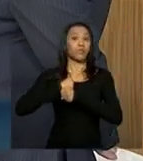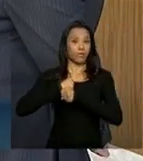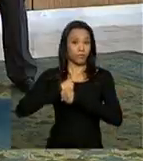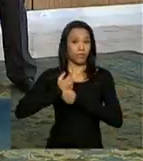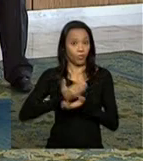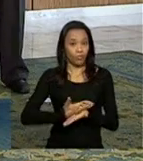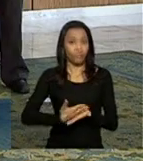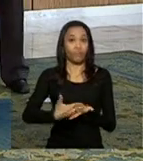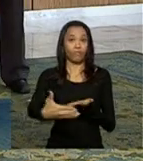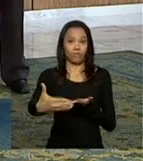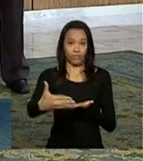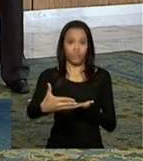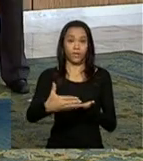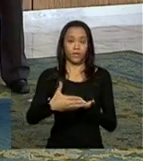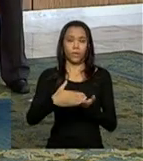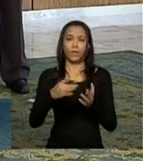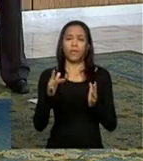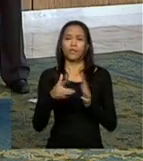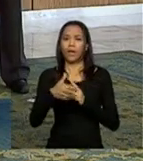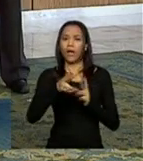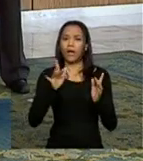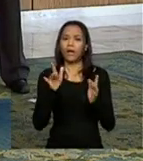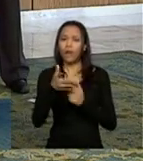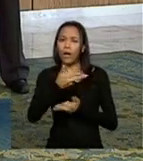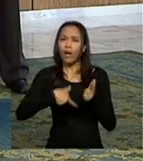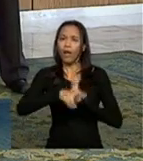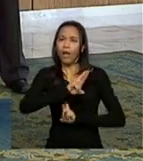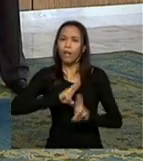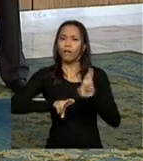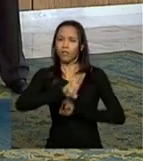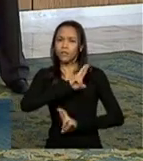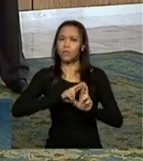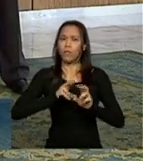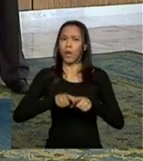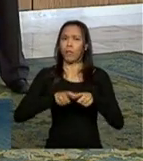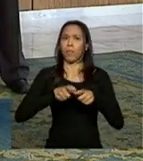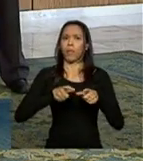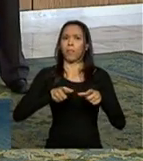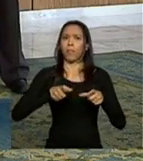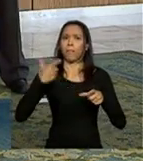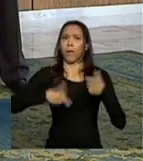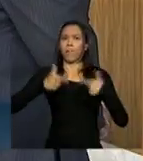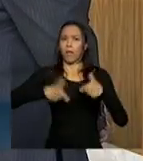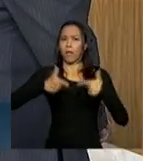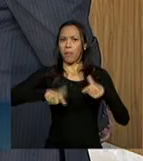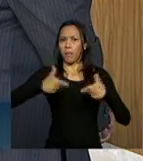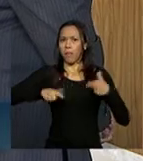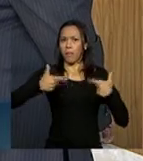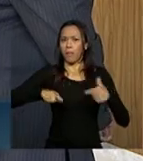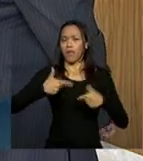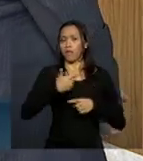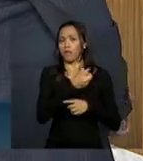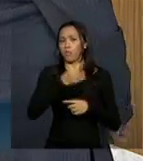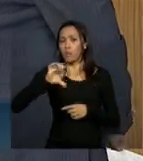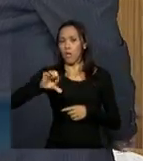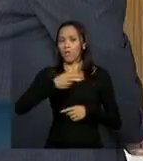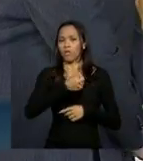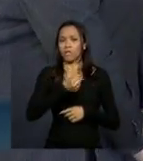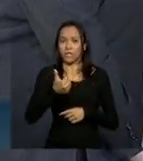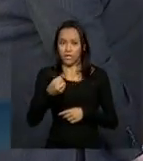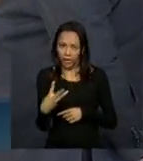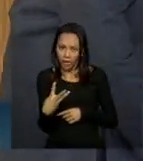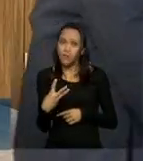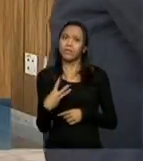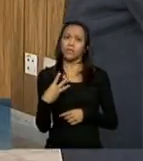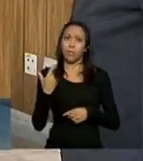E o intercâmbio comercial entre os dois países vem crescendo. Entre 2009 e 2013, esse